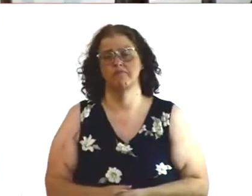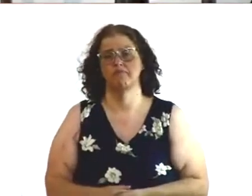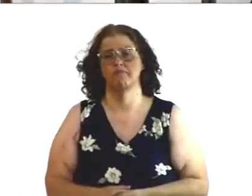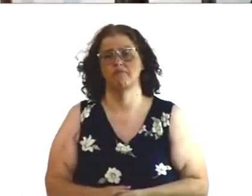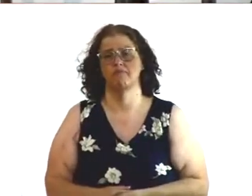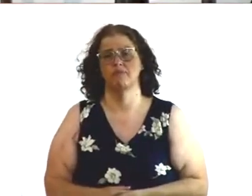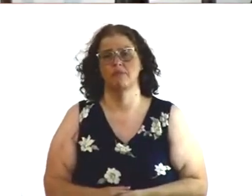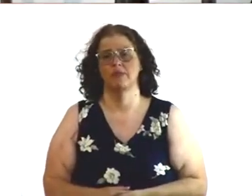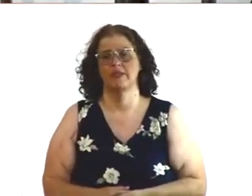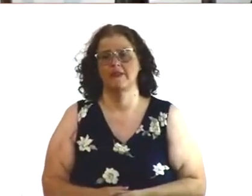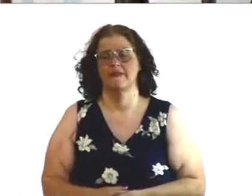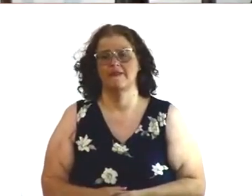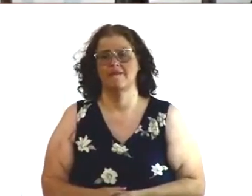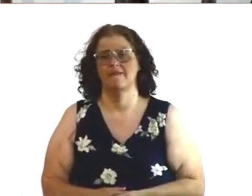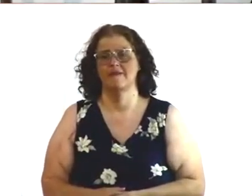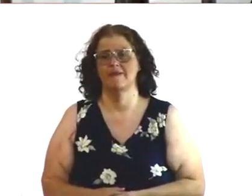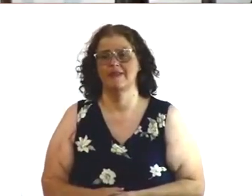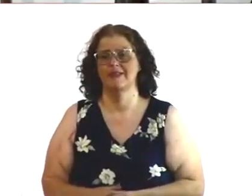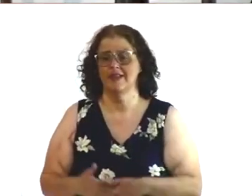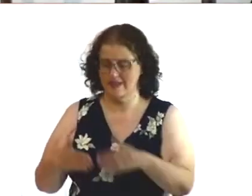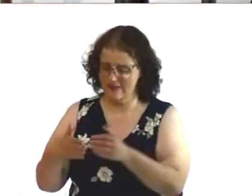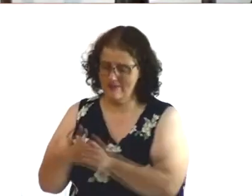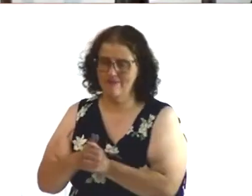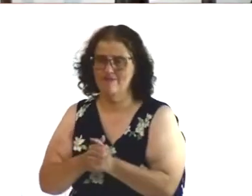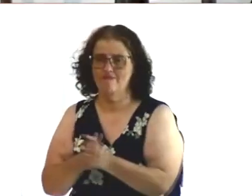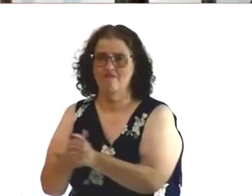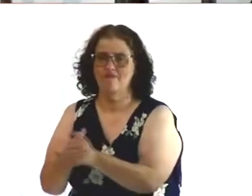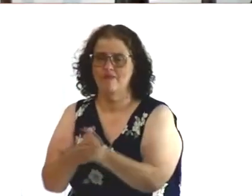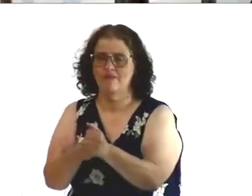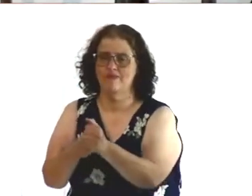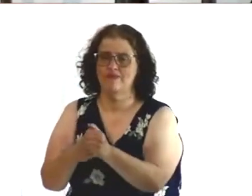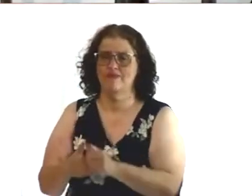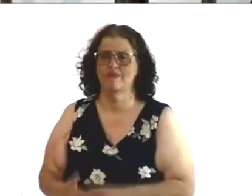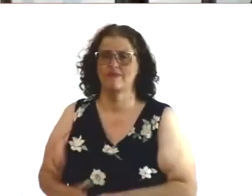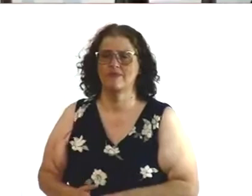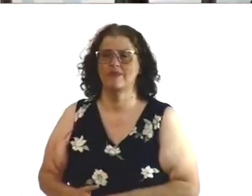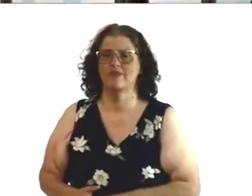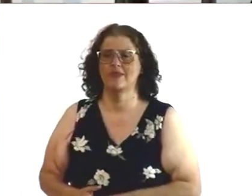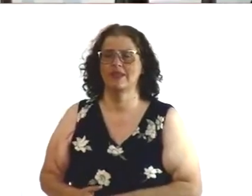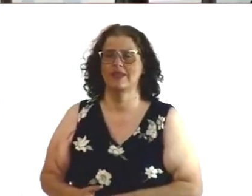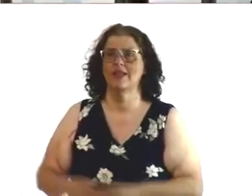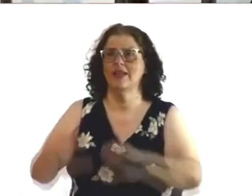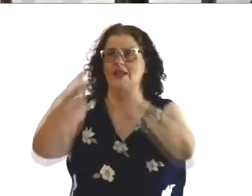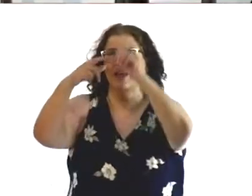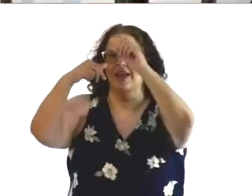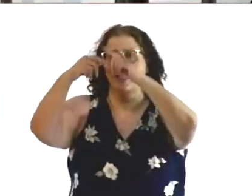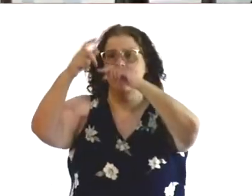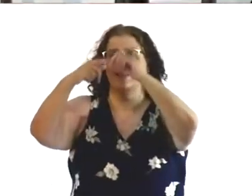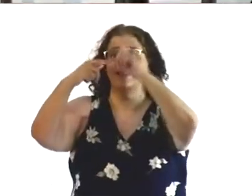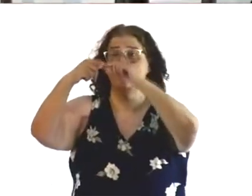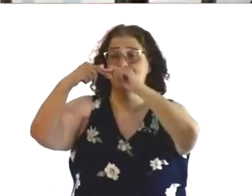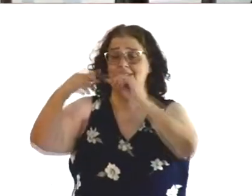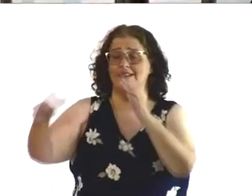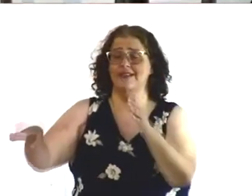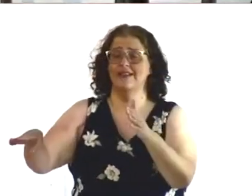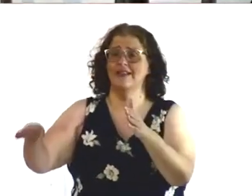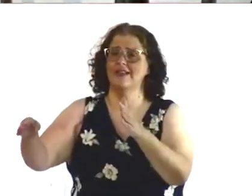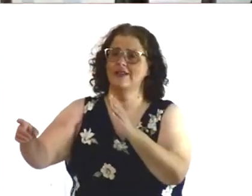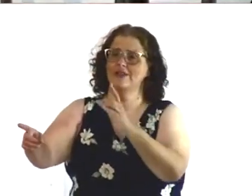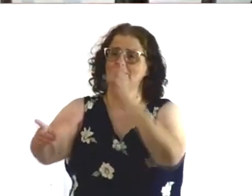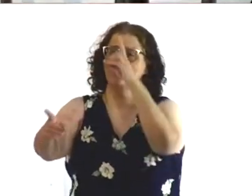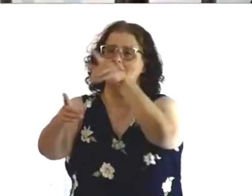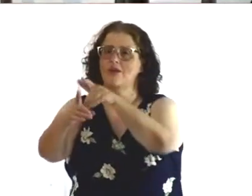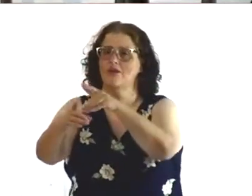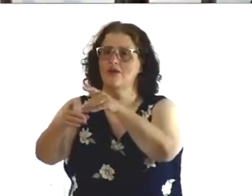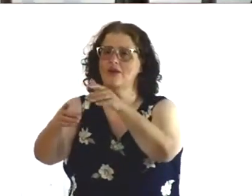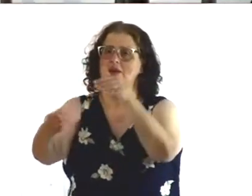seja conduzida pela palavra de Deus. Veja só, a estrela chegou até Jerusalém.